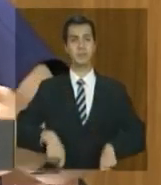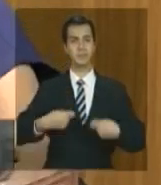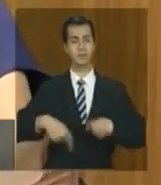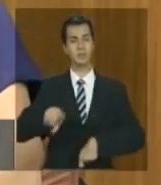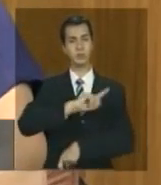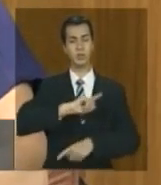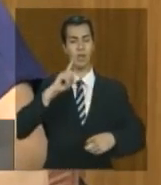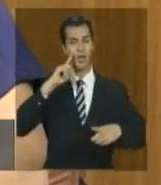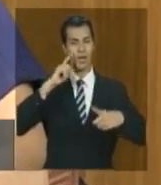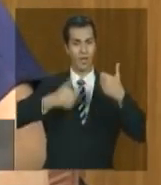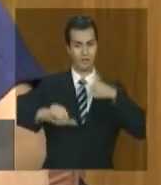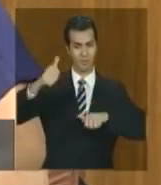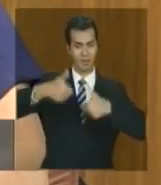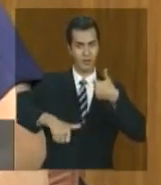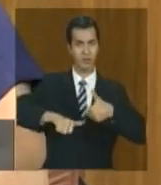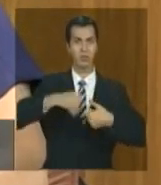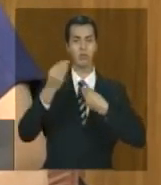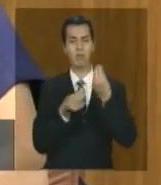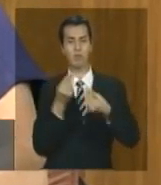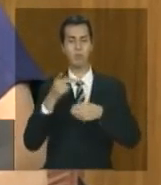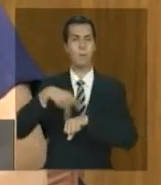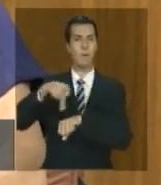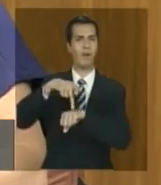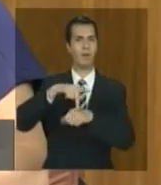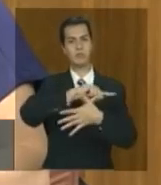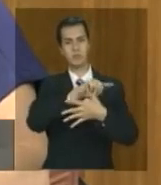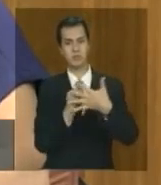se reavaliar o desempenho do comércio desses países e